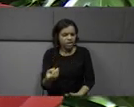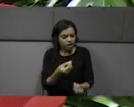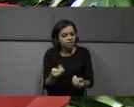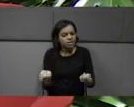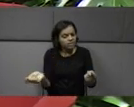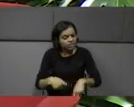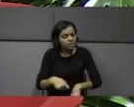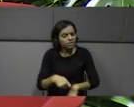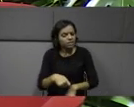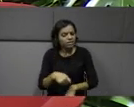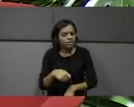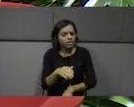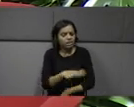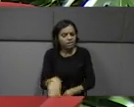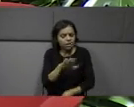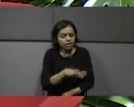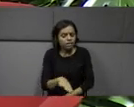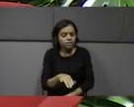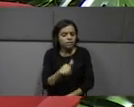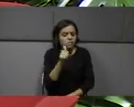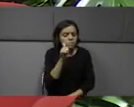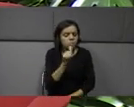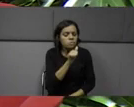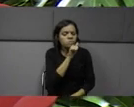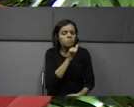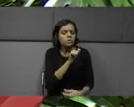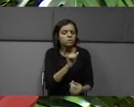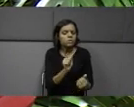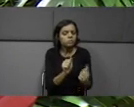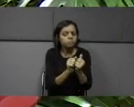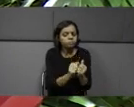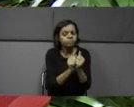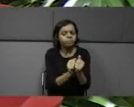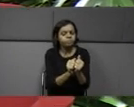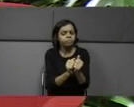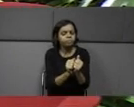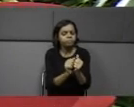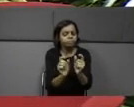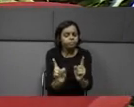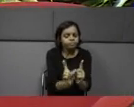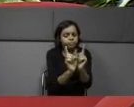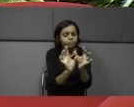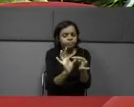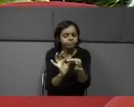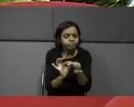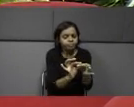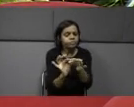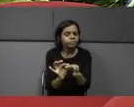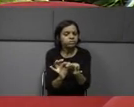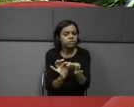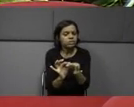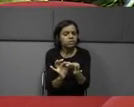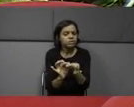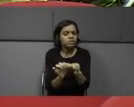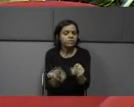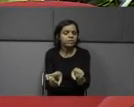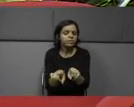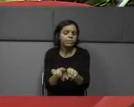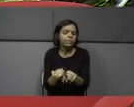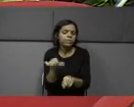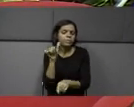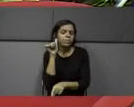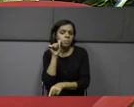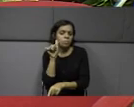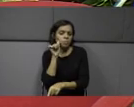mães as mulheres a gente precisa também entender a dimensão da pouca inserção também das mulheres no planejamento